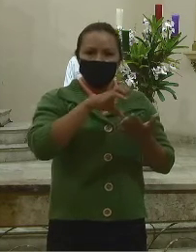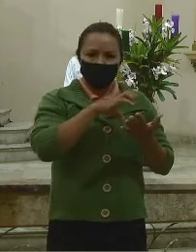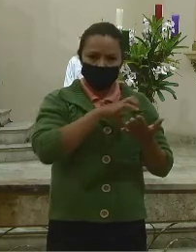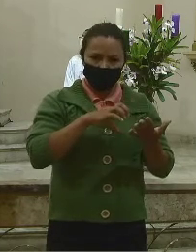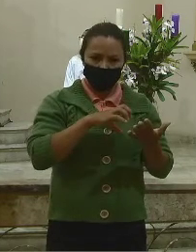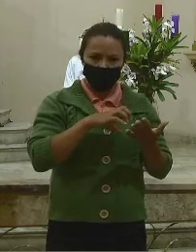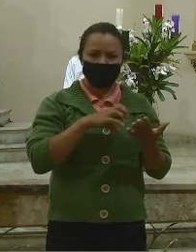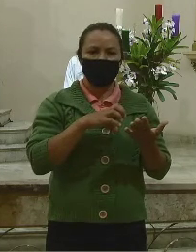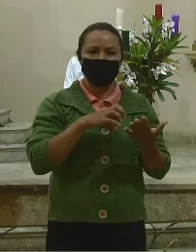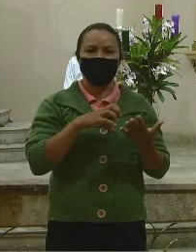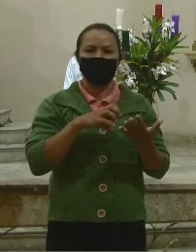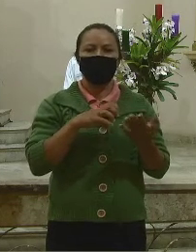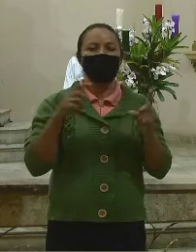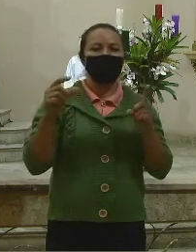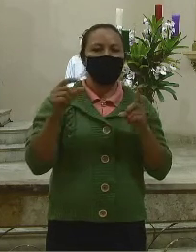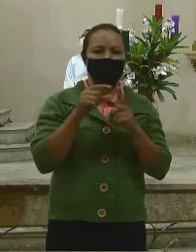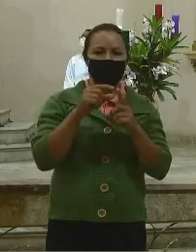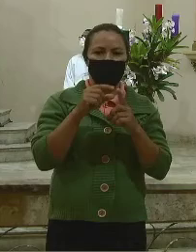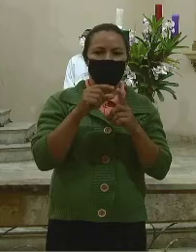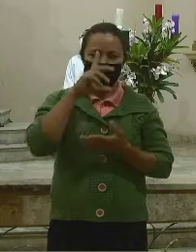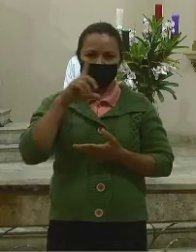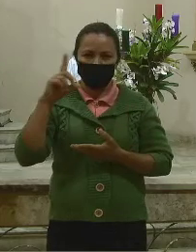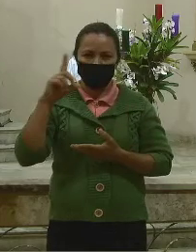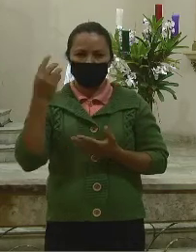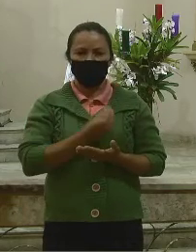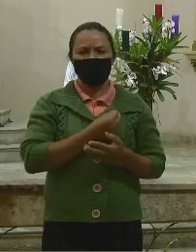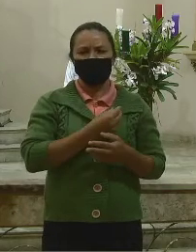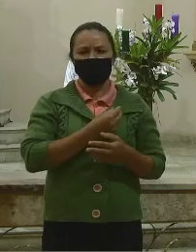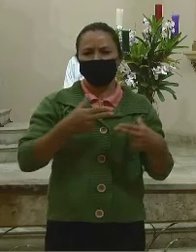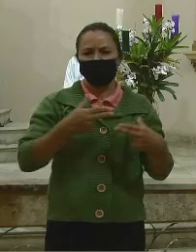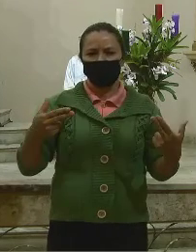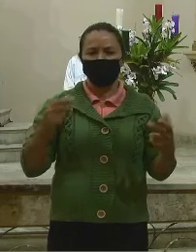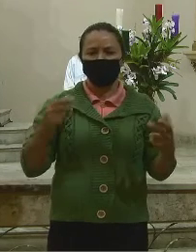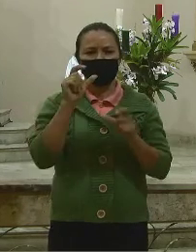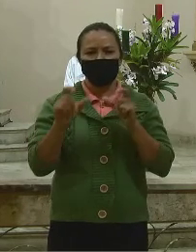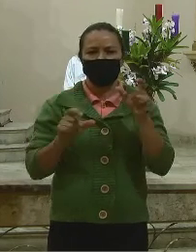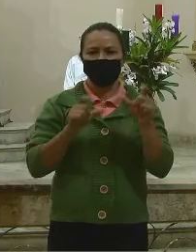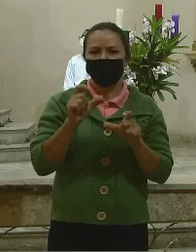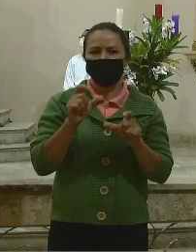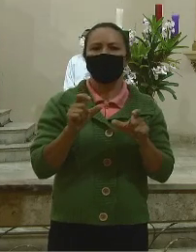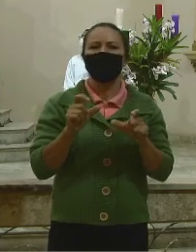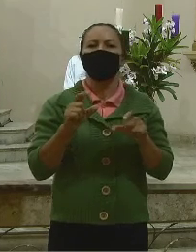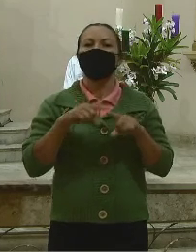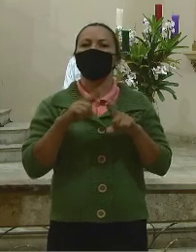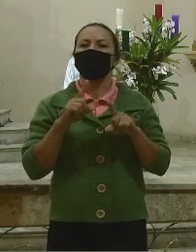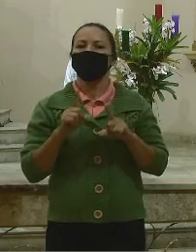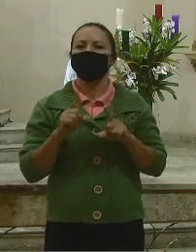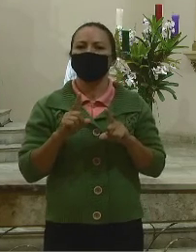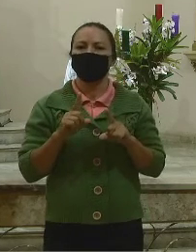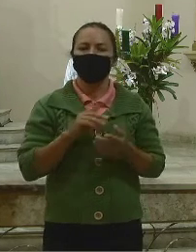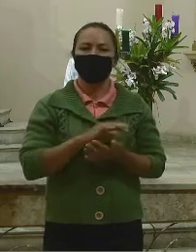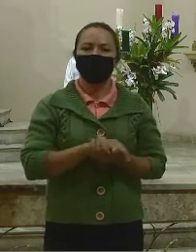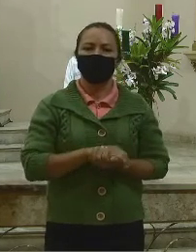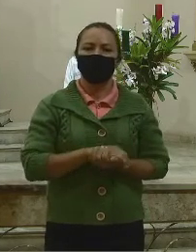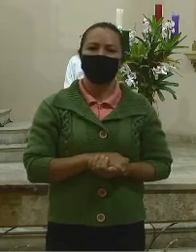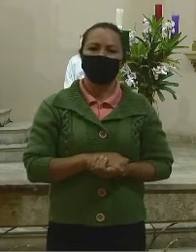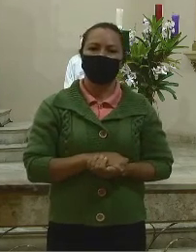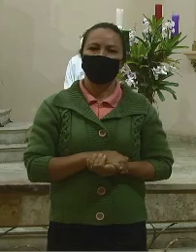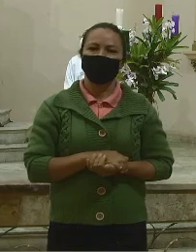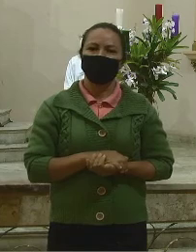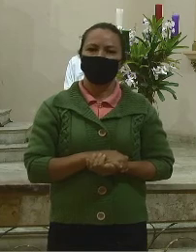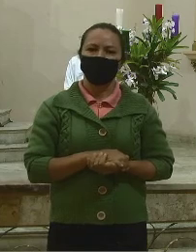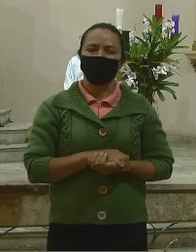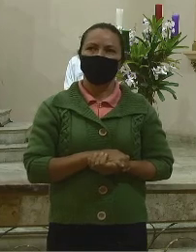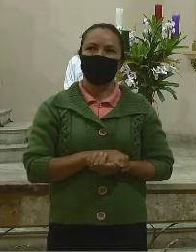da palavra de Deus na vida de tantos cristãos e cristãs. Mas o padre,